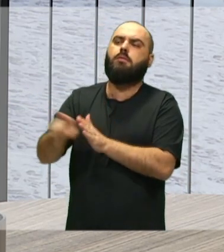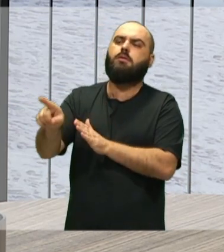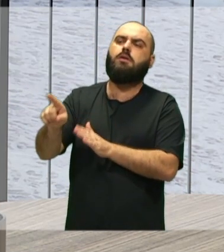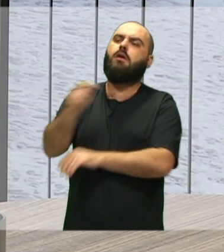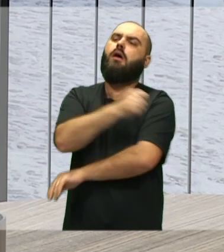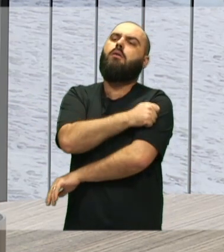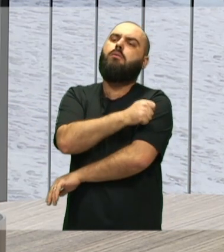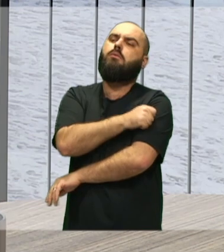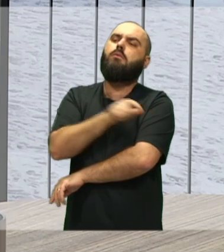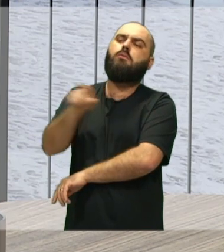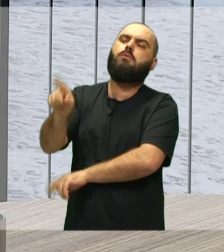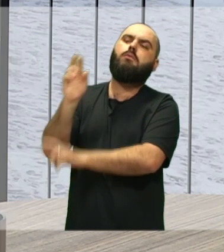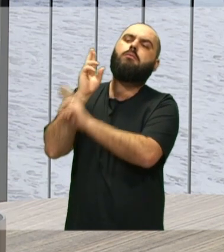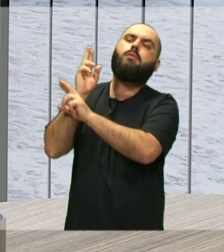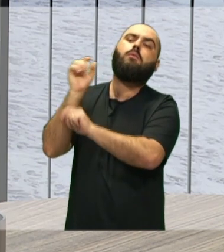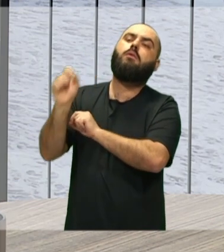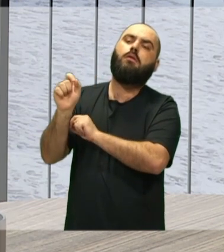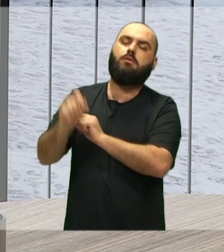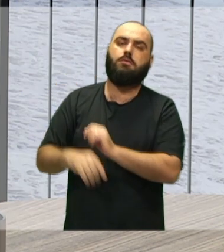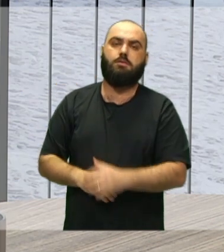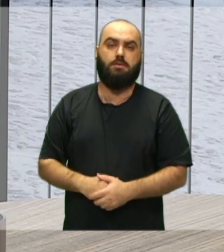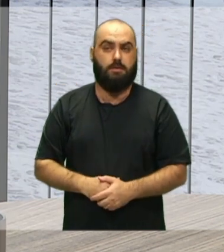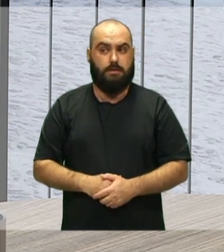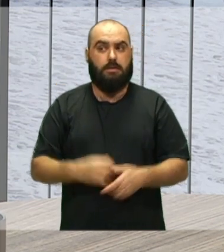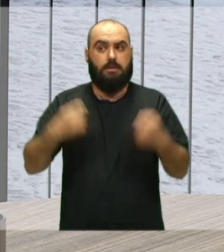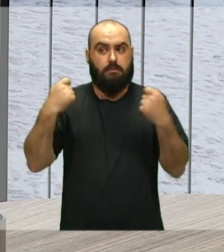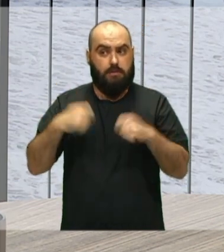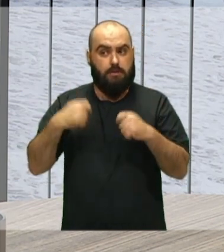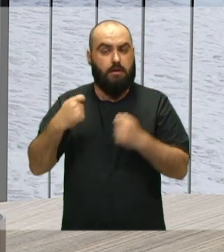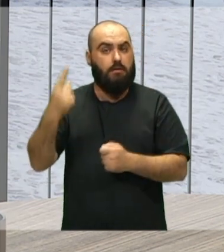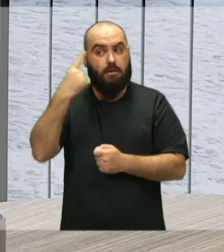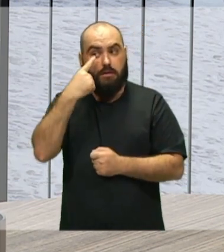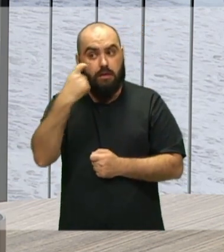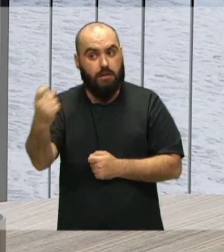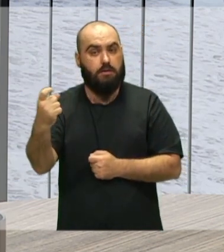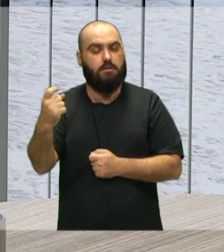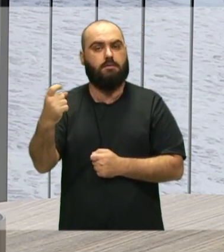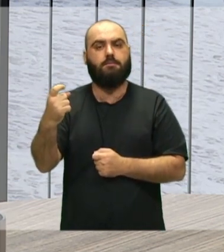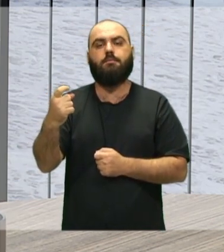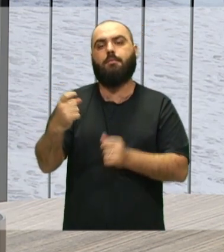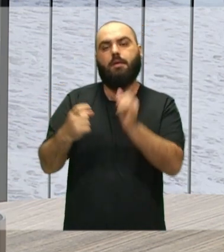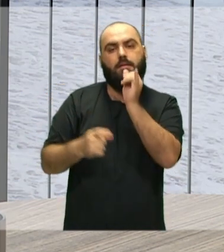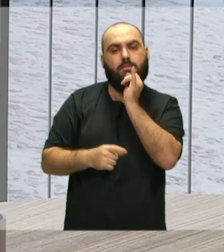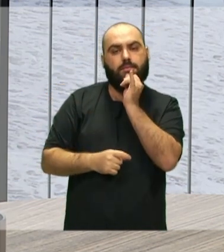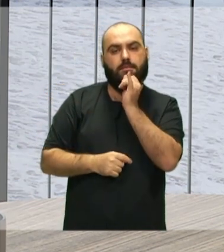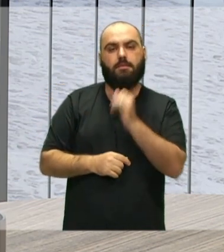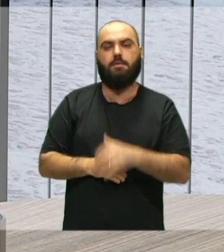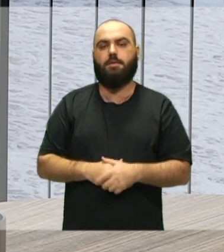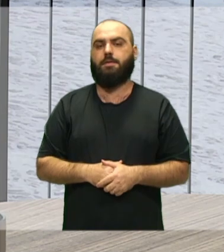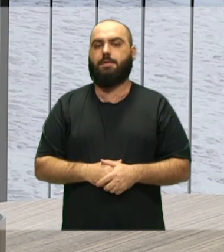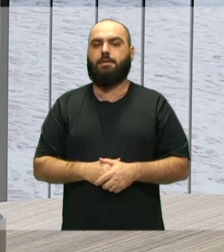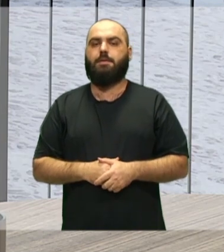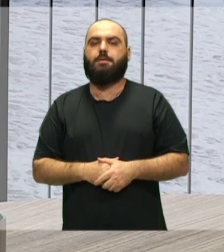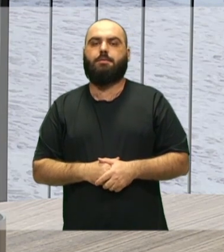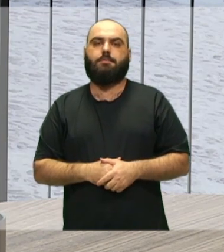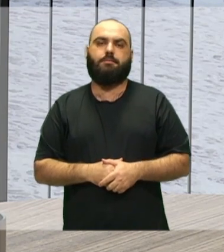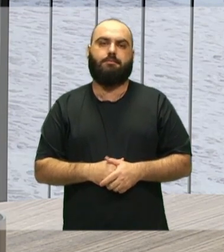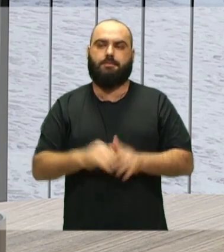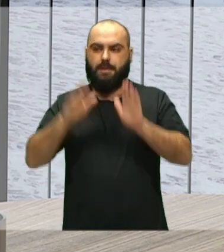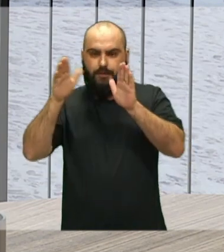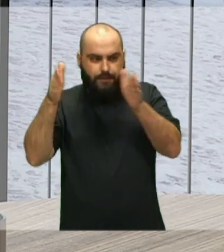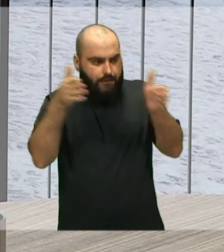E muitas das vezes a gente tinha que despertar um interesse. Porque uma coisa é falar da administração pública para quem está vivendo a administração